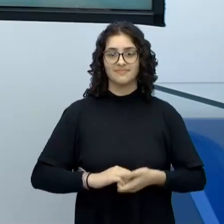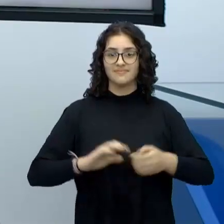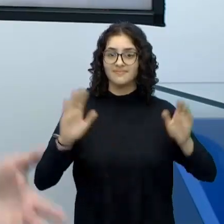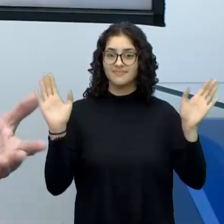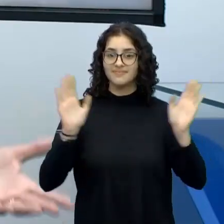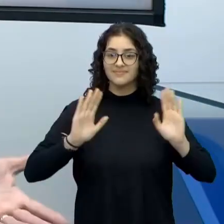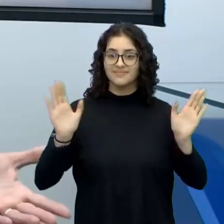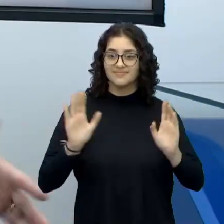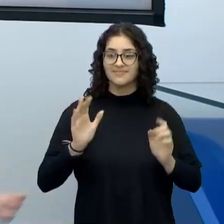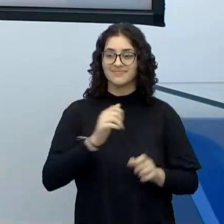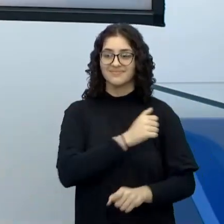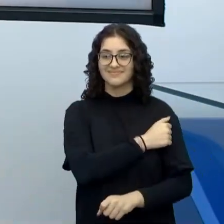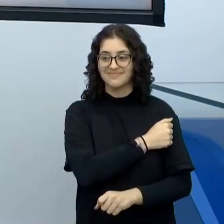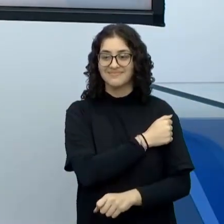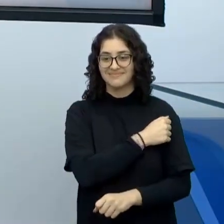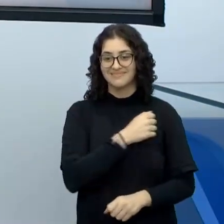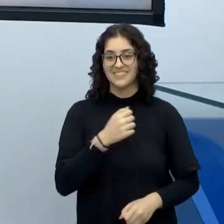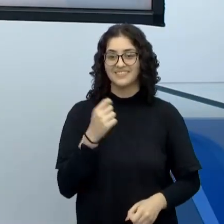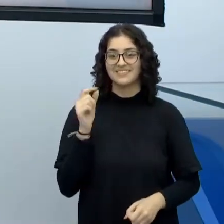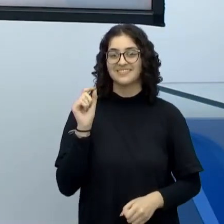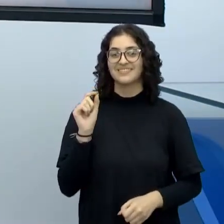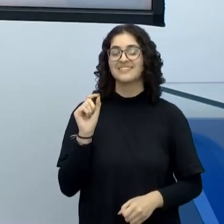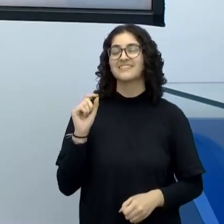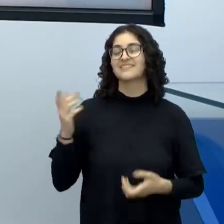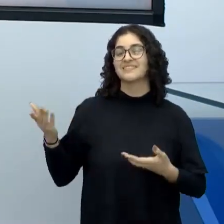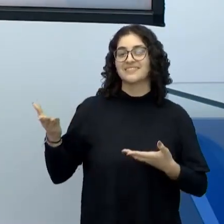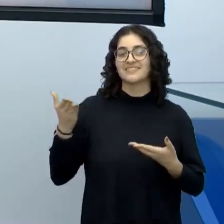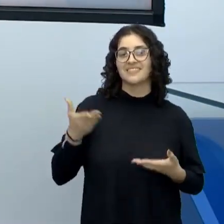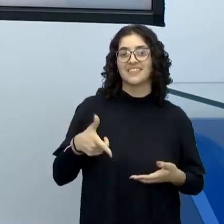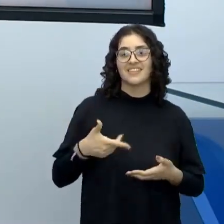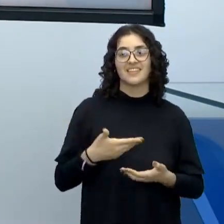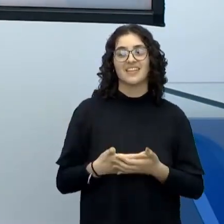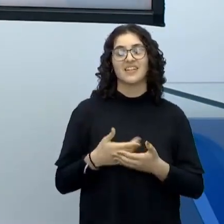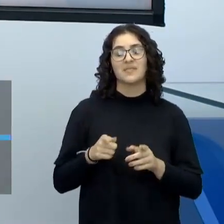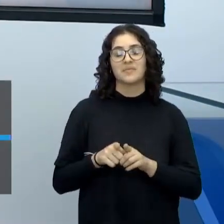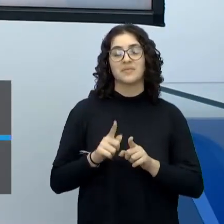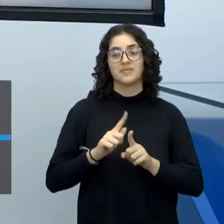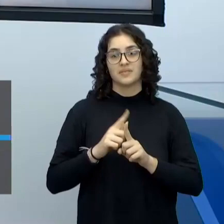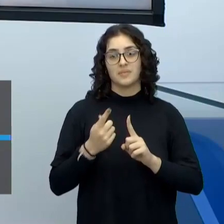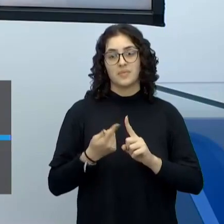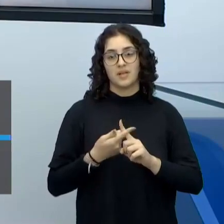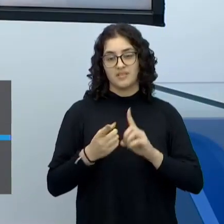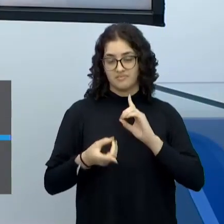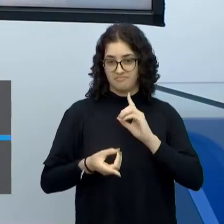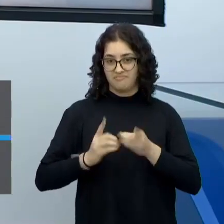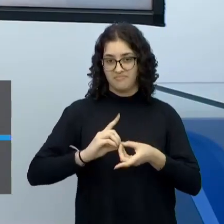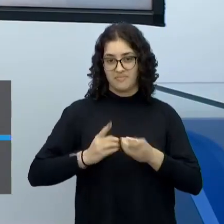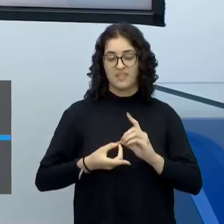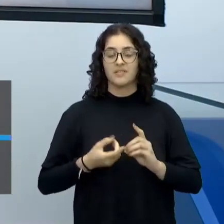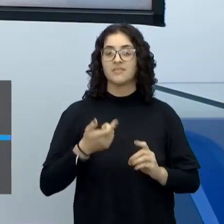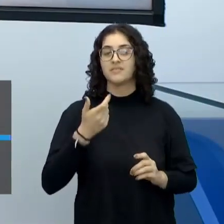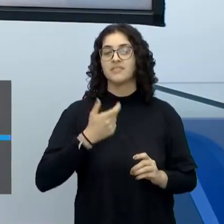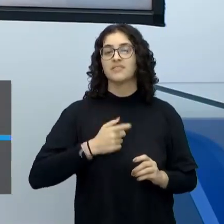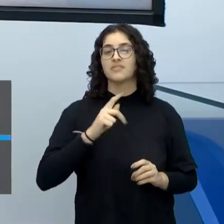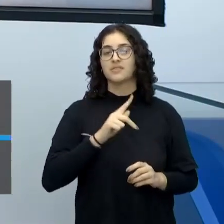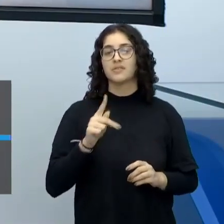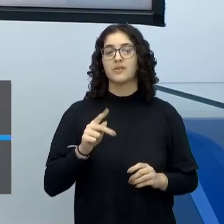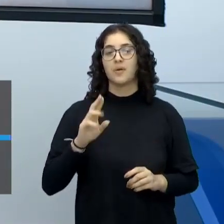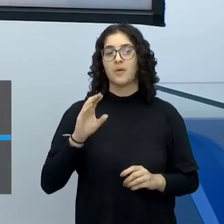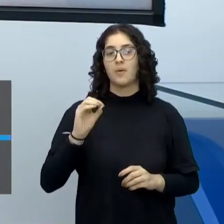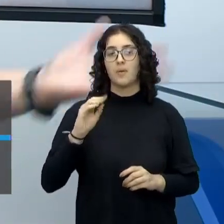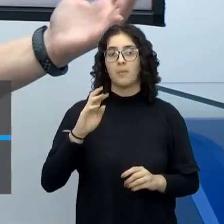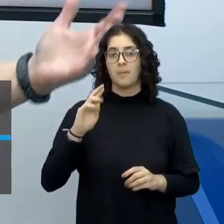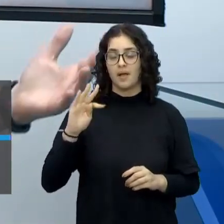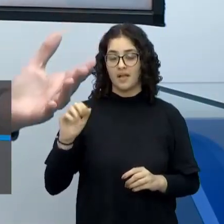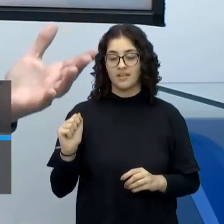Olá, estudantes da segunda série, sejam todos bem-vindos a mais uma aula de Geometria Dinâmica. Eu sou a professora Roberta, aqui do Centro de